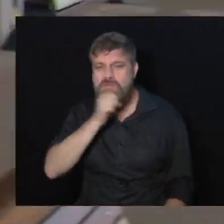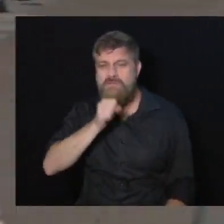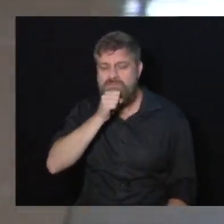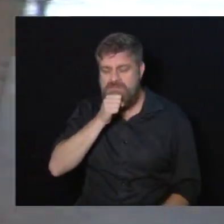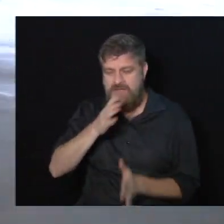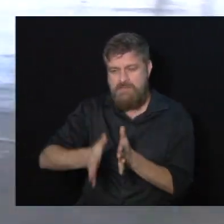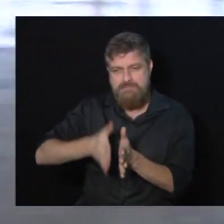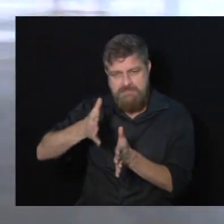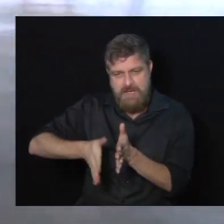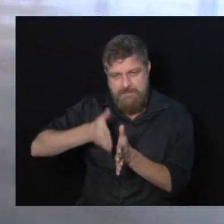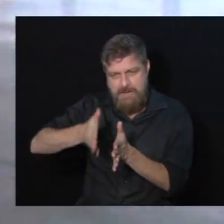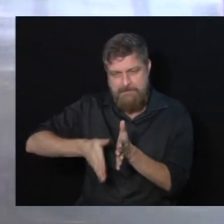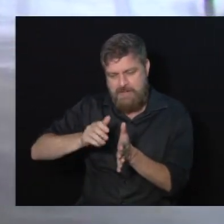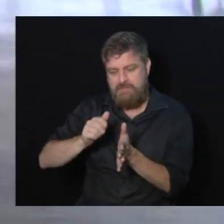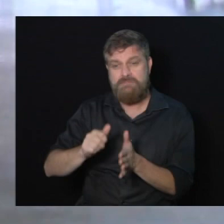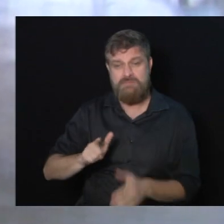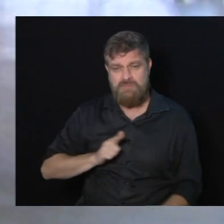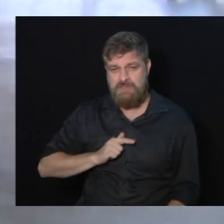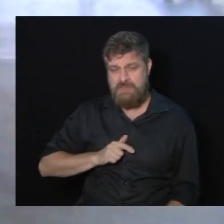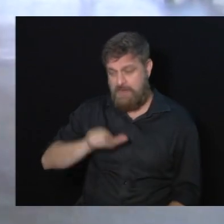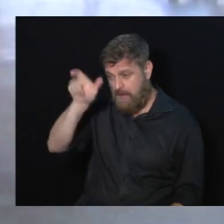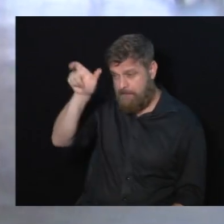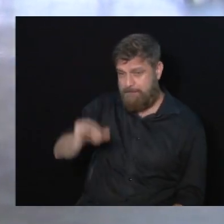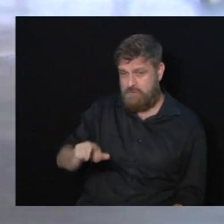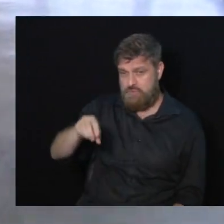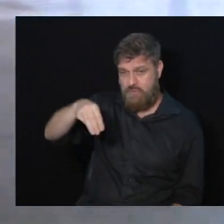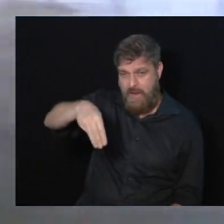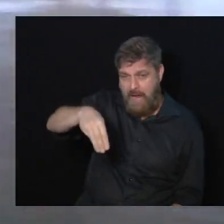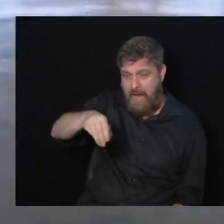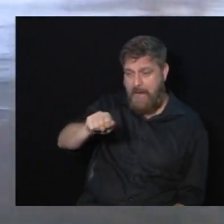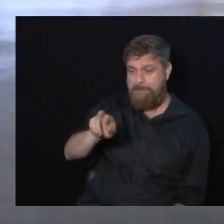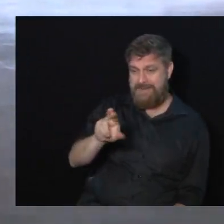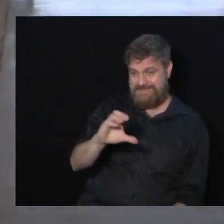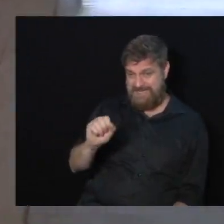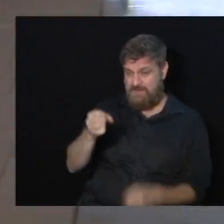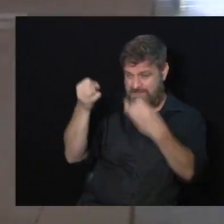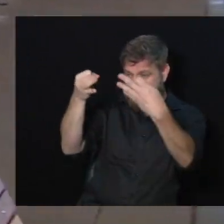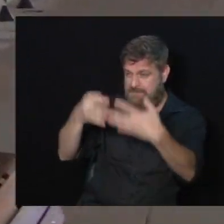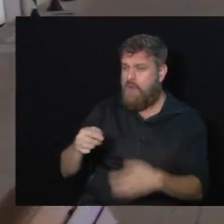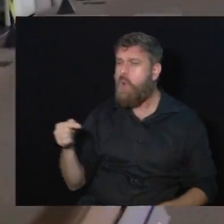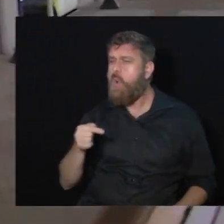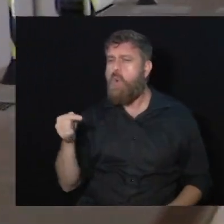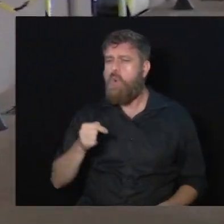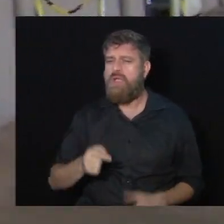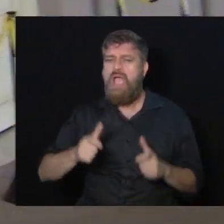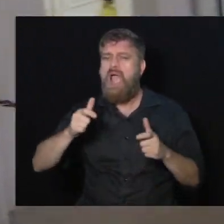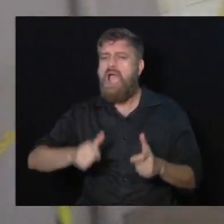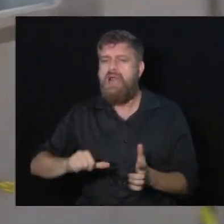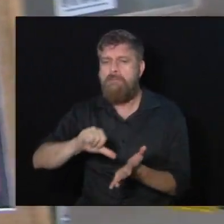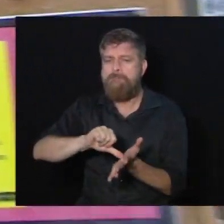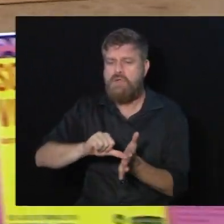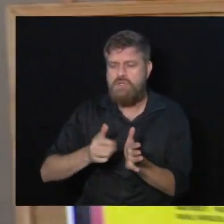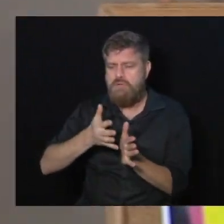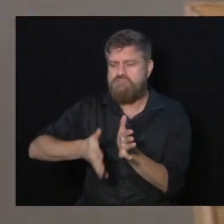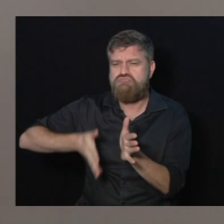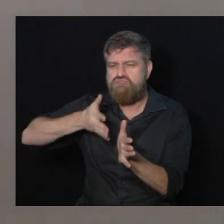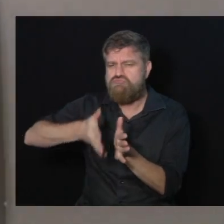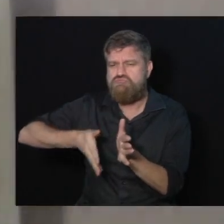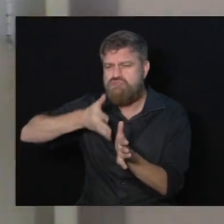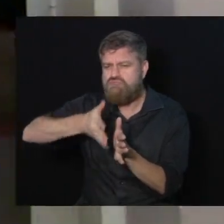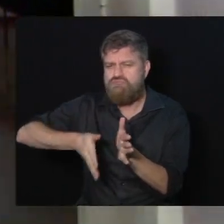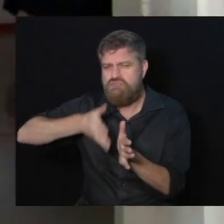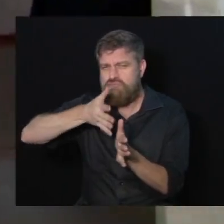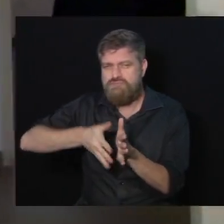estação ferroviária. Quem vai falar mais sobre isso é o Marcelo, que é o coordenador aqui do CIS Guanabara. Eu vou pedir pro Mingão entrar com a gente